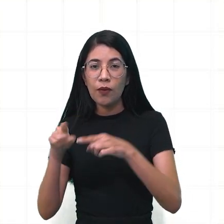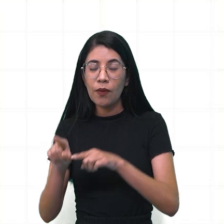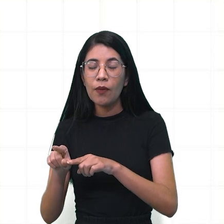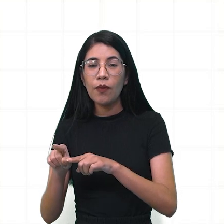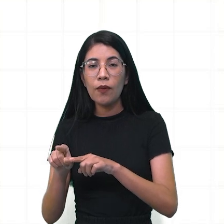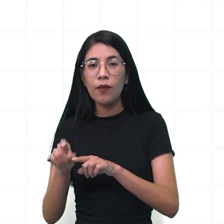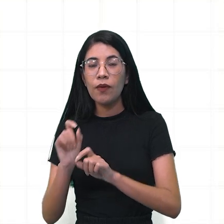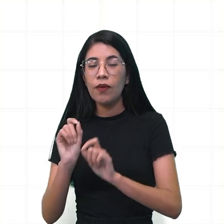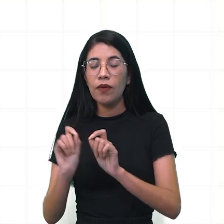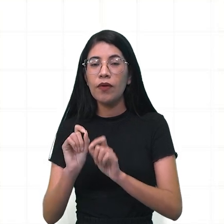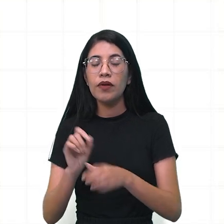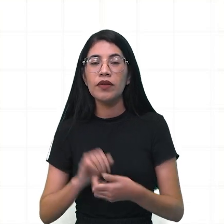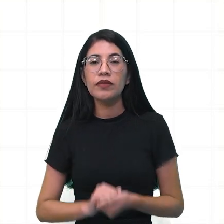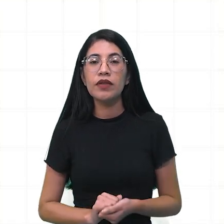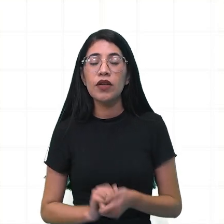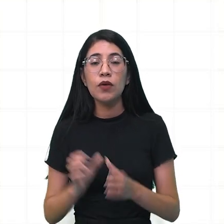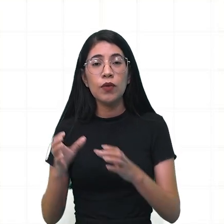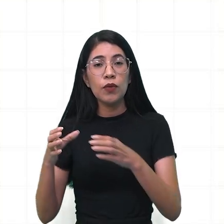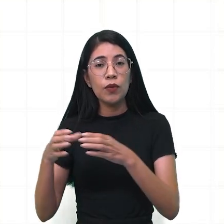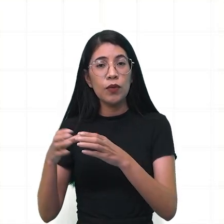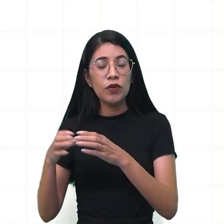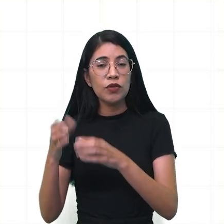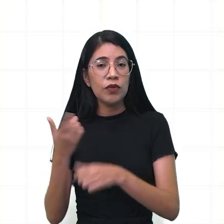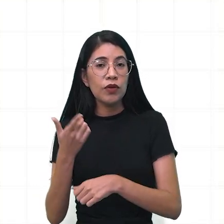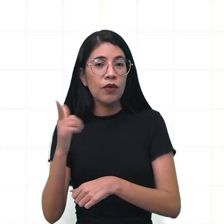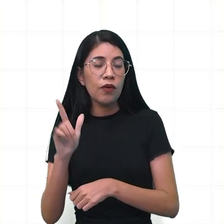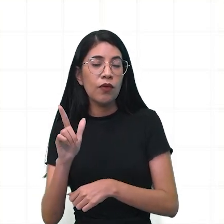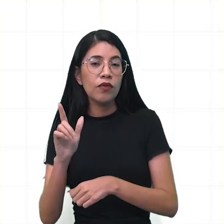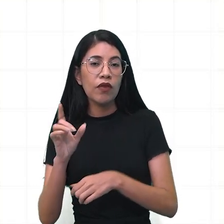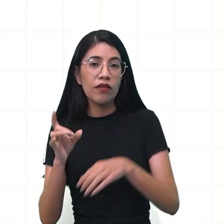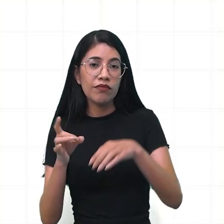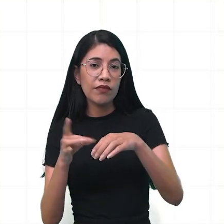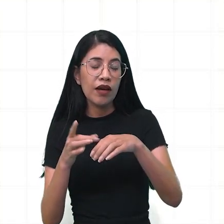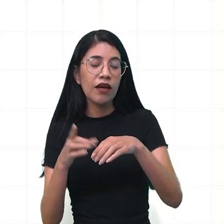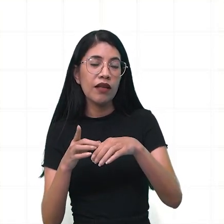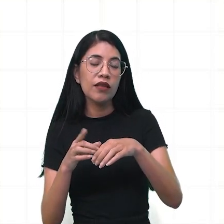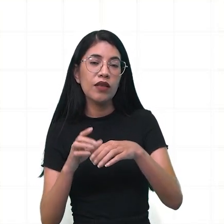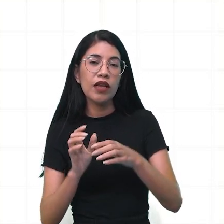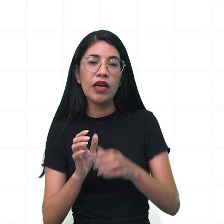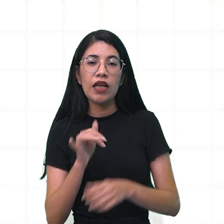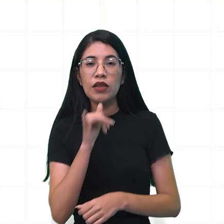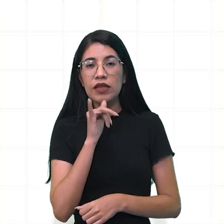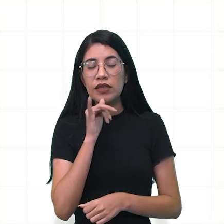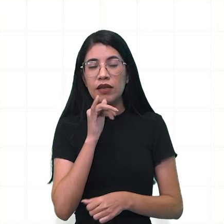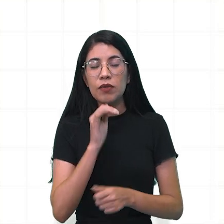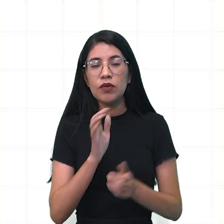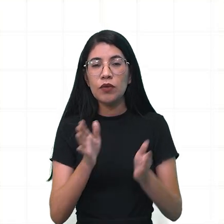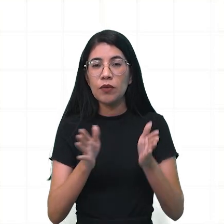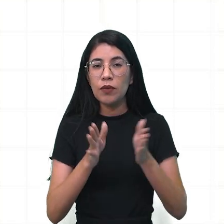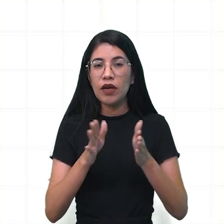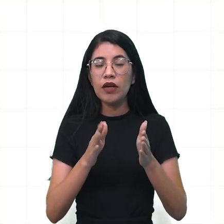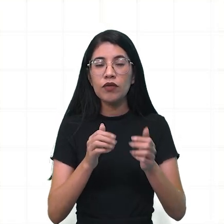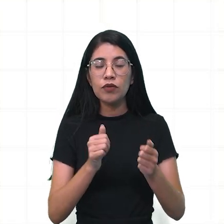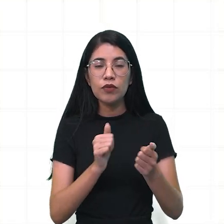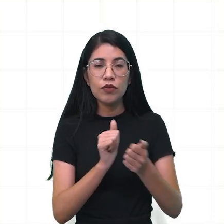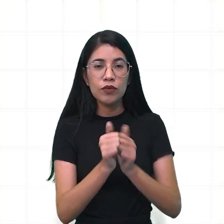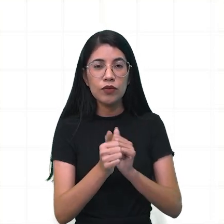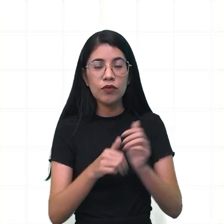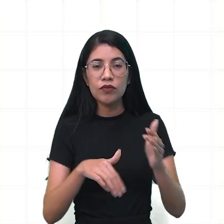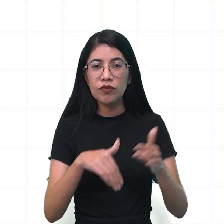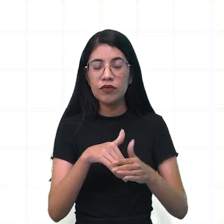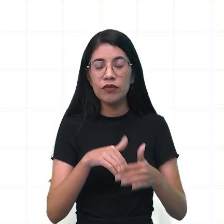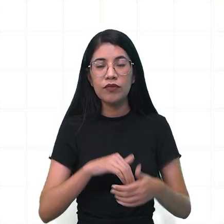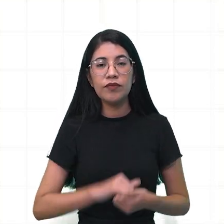gols que eh o time adversário faz eh naquele naquela naquele clube